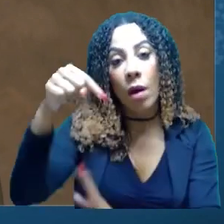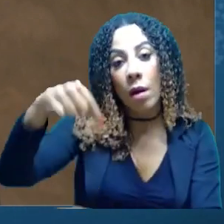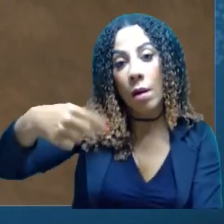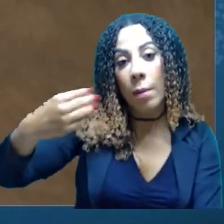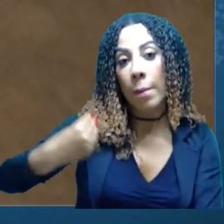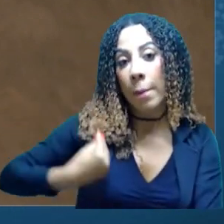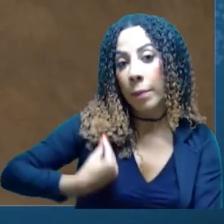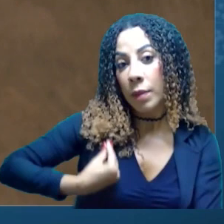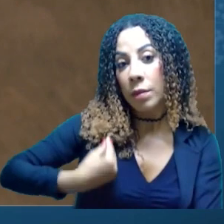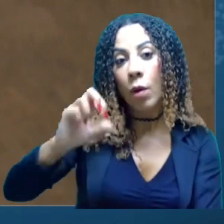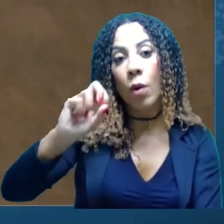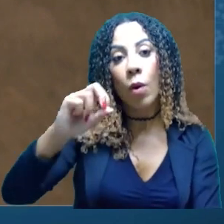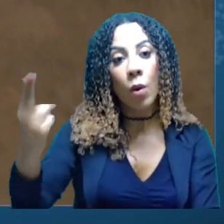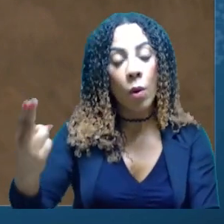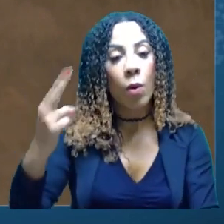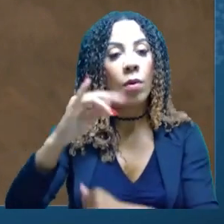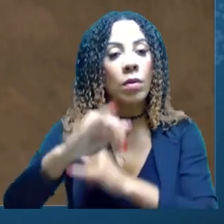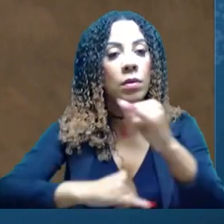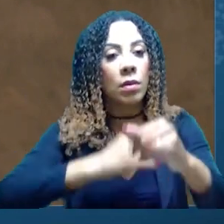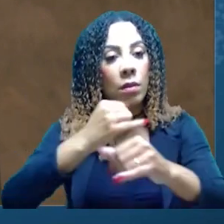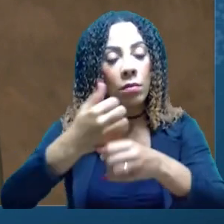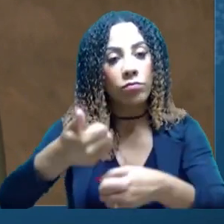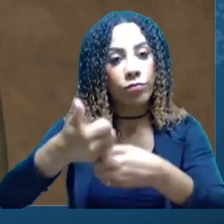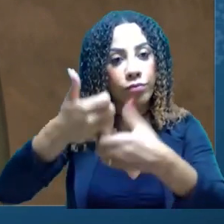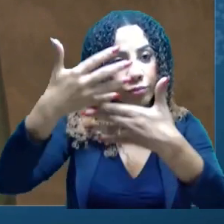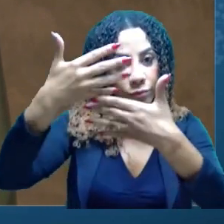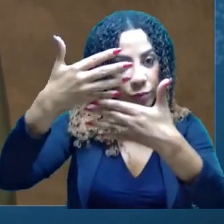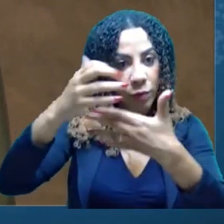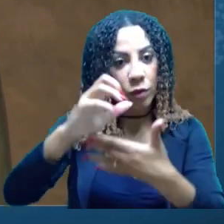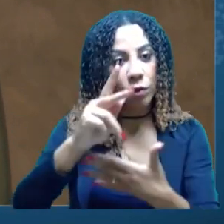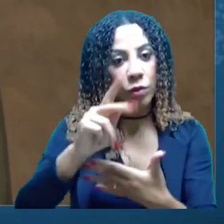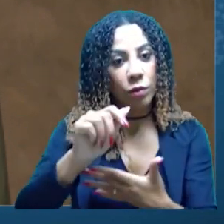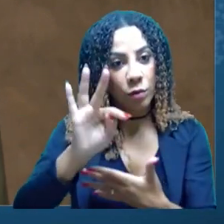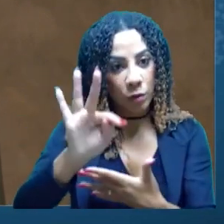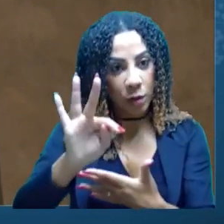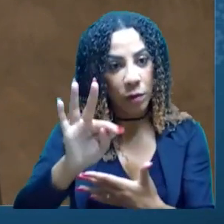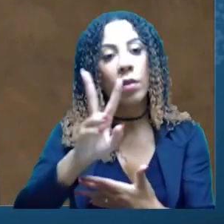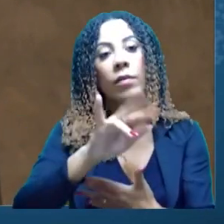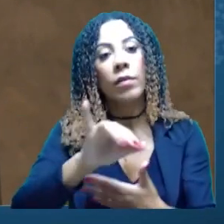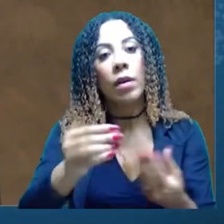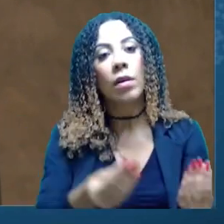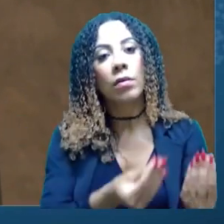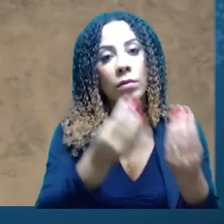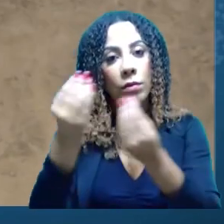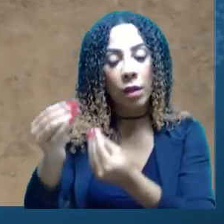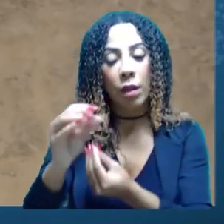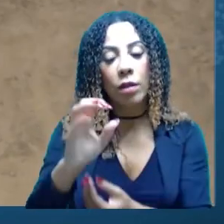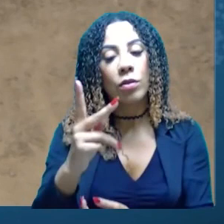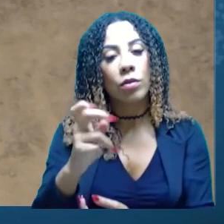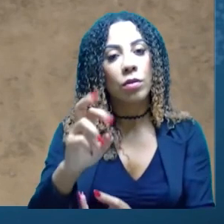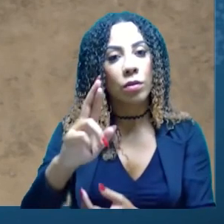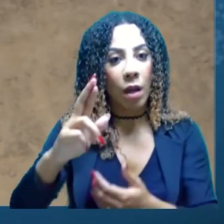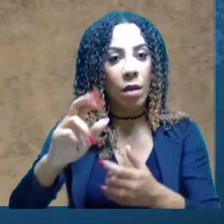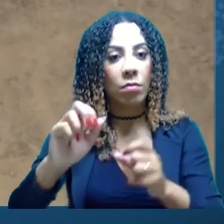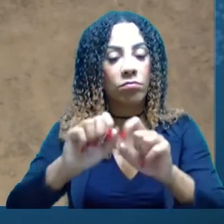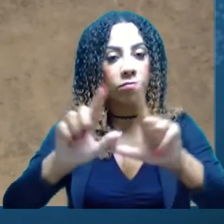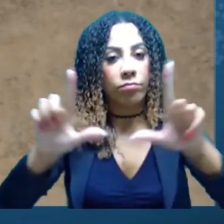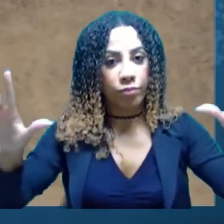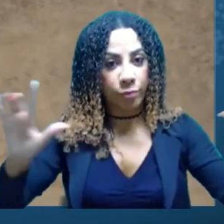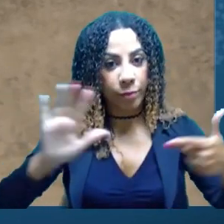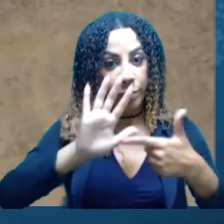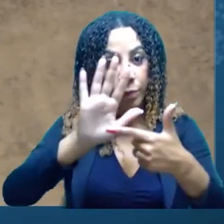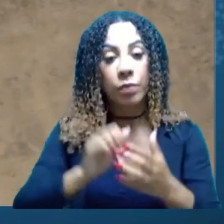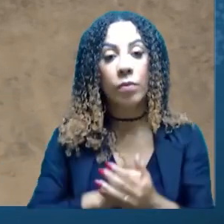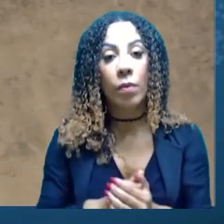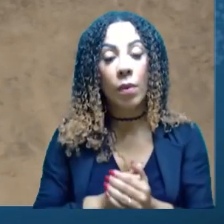online, através do chat, e faremos com que cheguem ao chair do painel. O público presencial